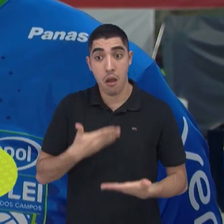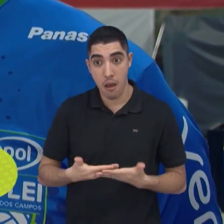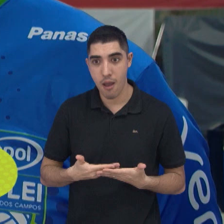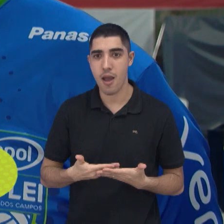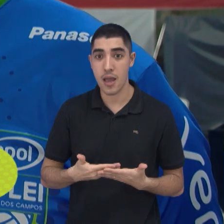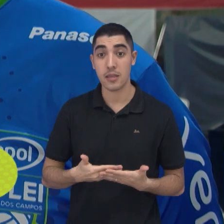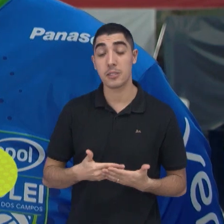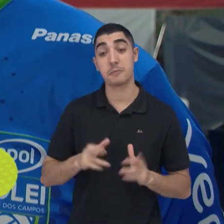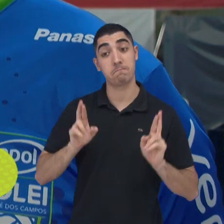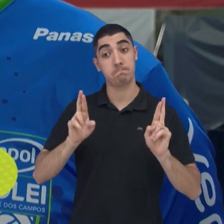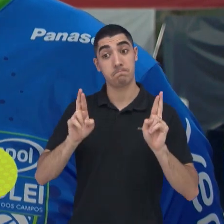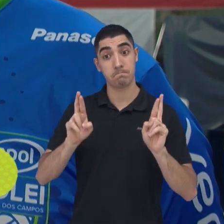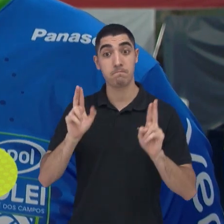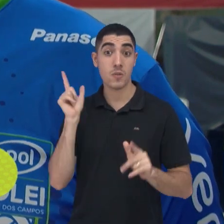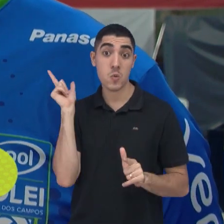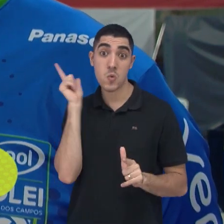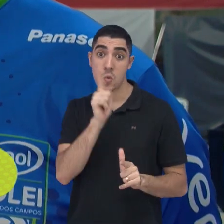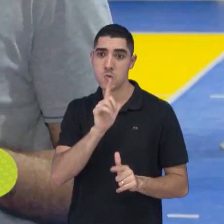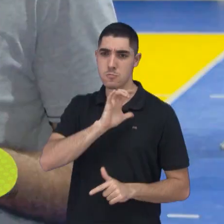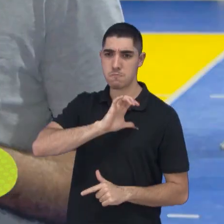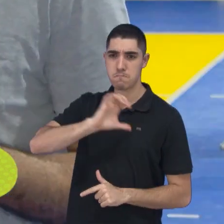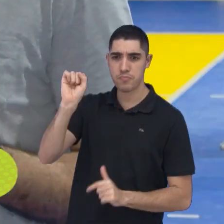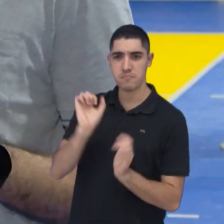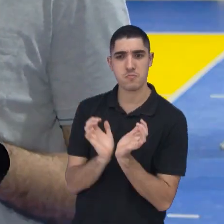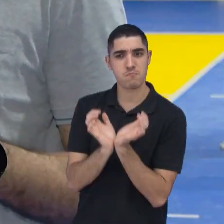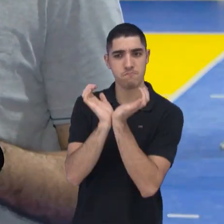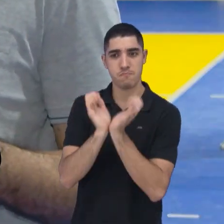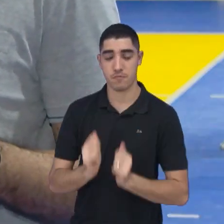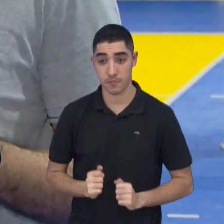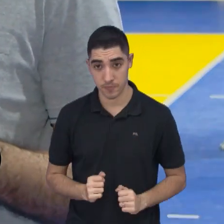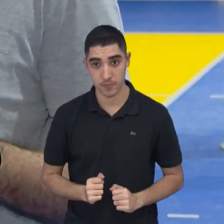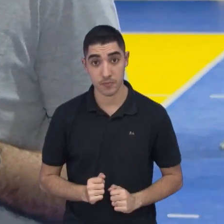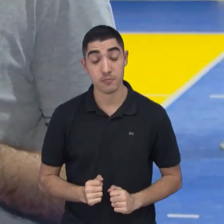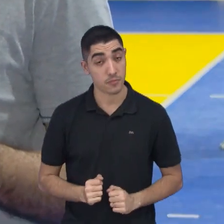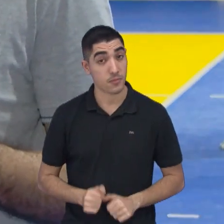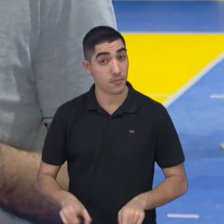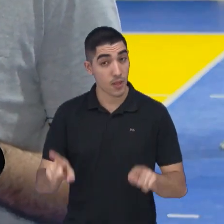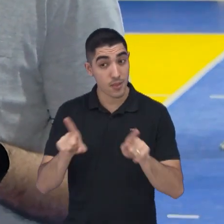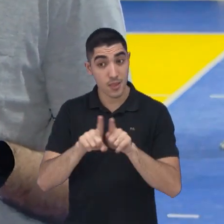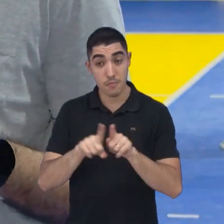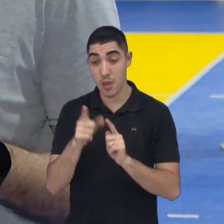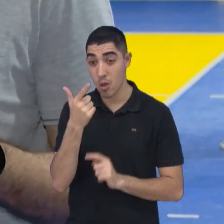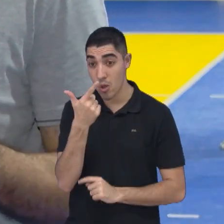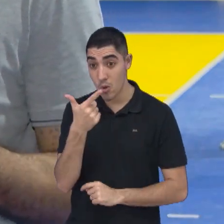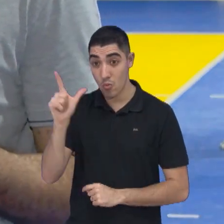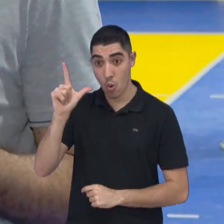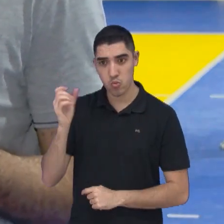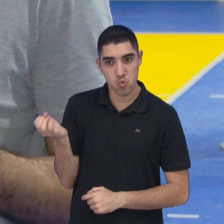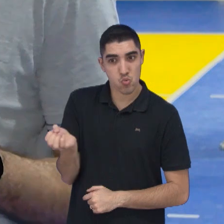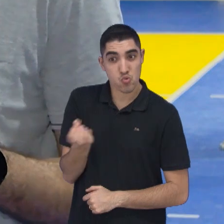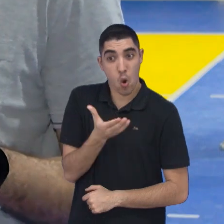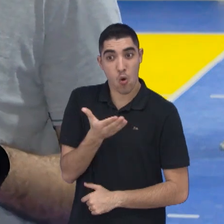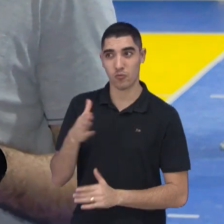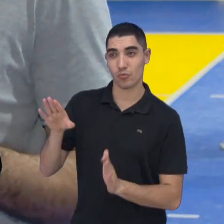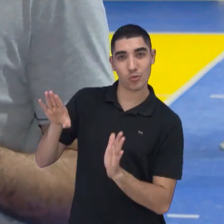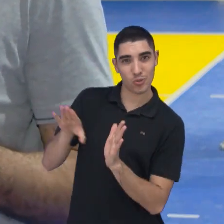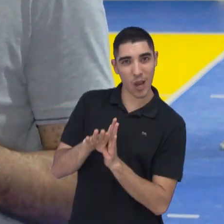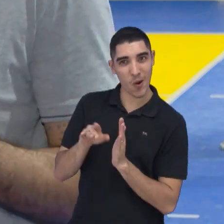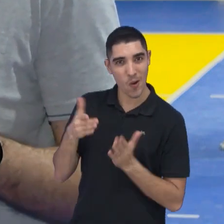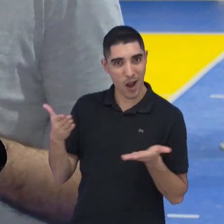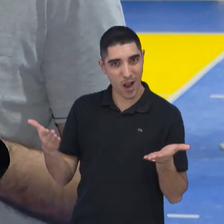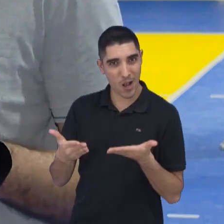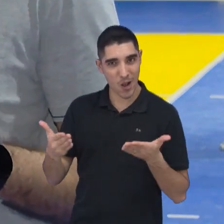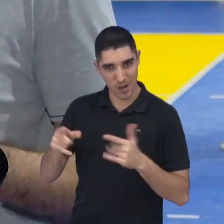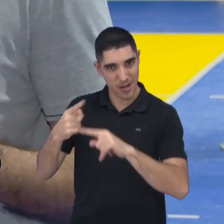talvez conquistar títulos aí inéditos. E uma outra novidade para a estreia neste Campeonato Paulista contra o Praia